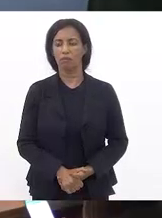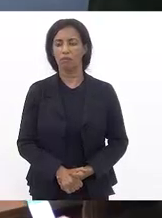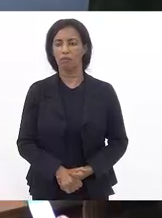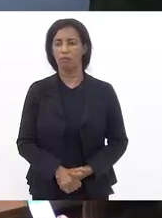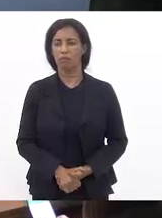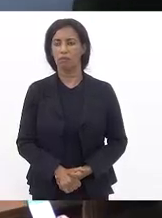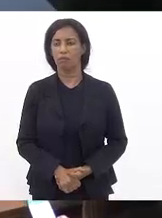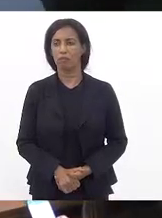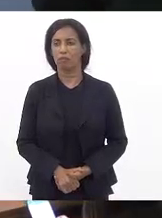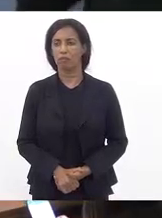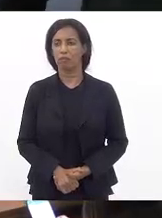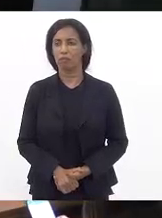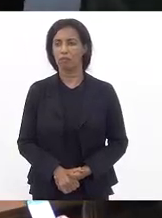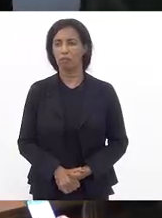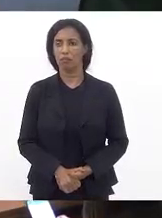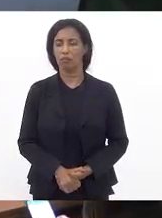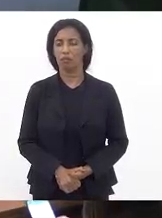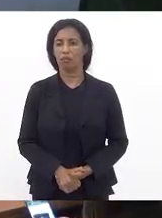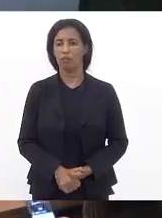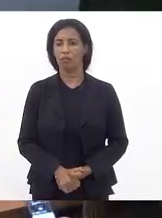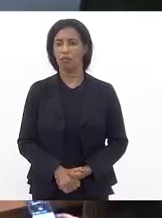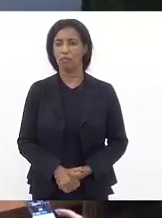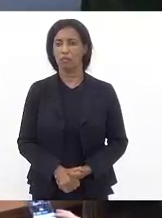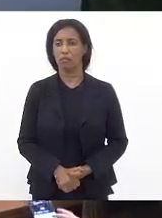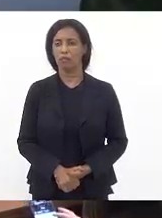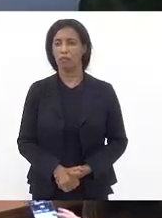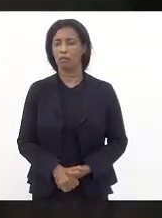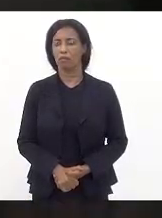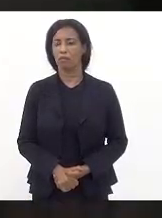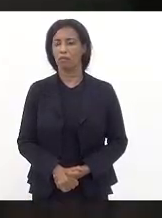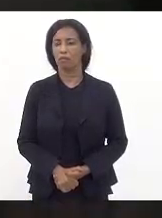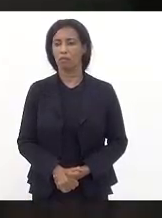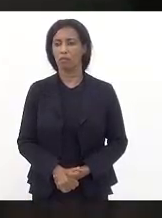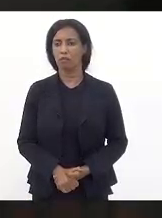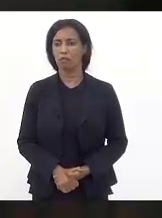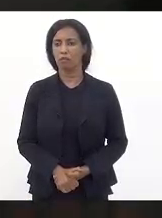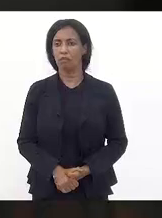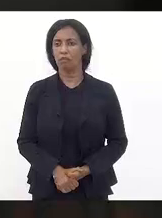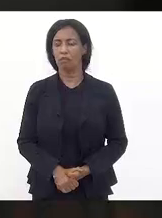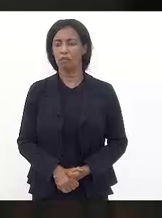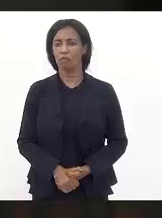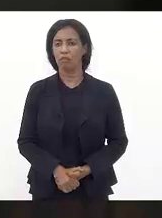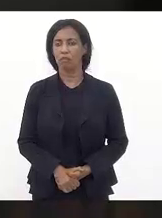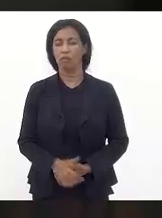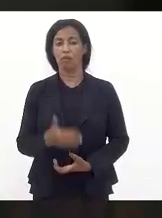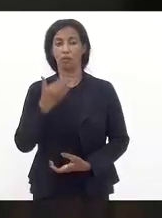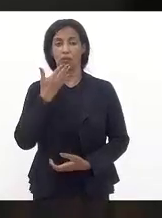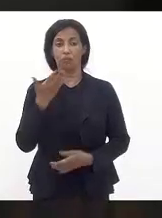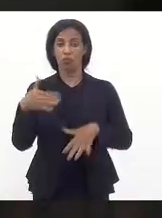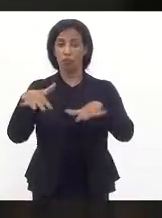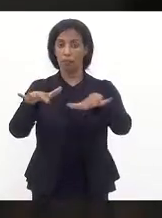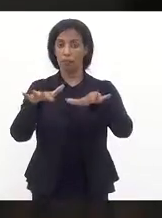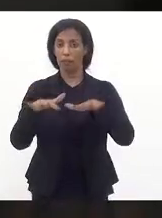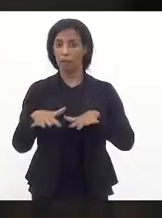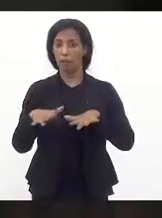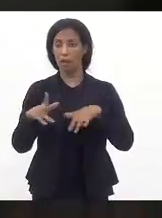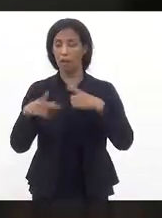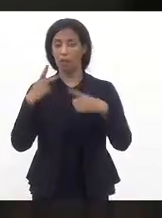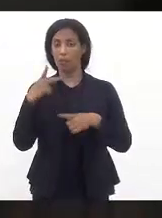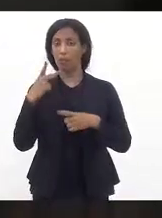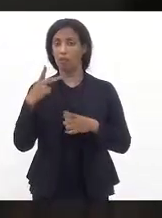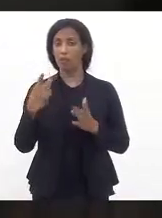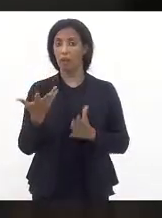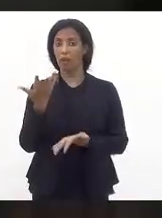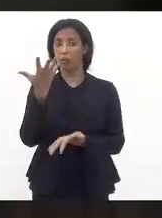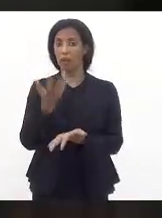Quem é esse já caiu o telefone eu vou submeter ao plenário Porque depois vai dizer que eu tô